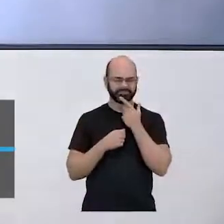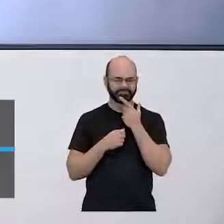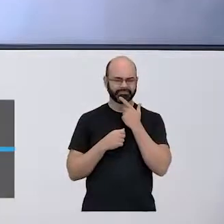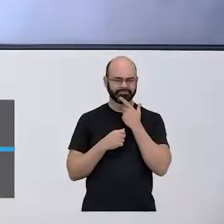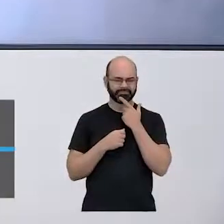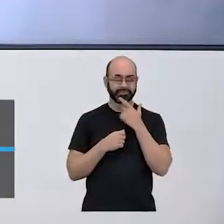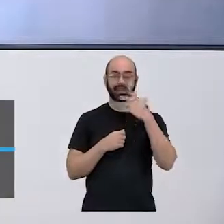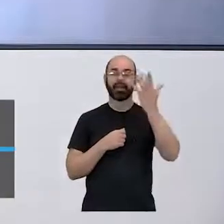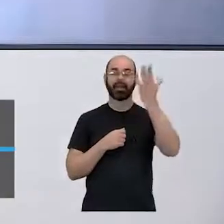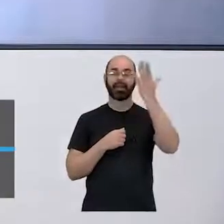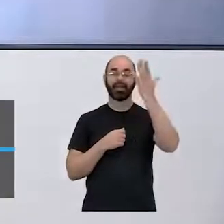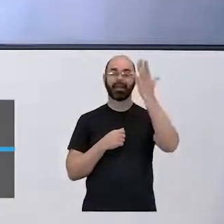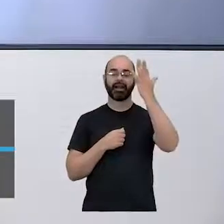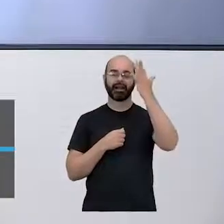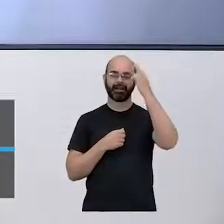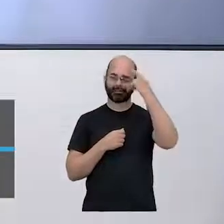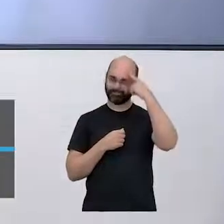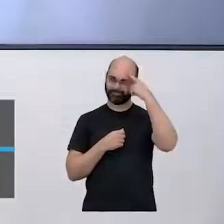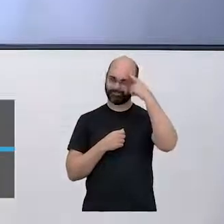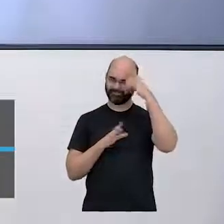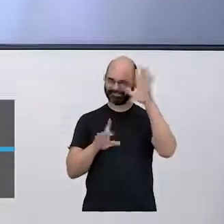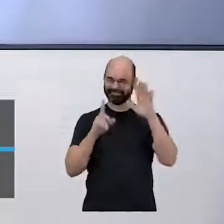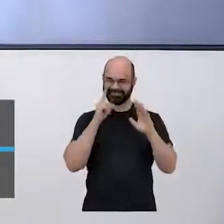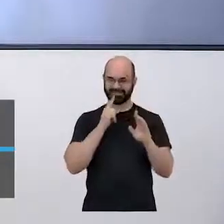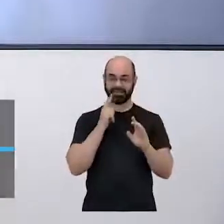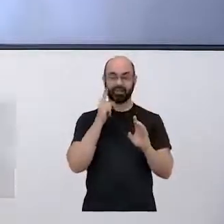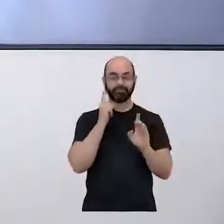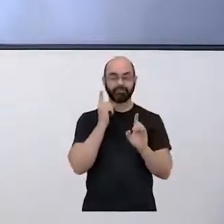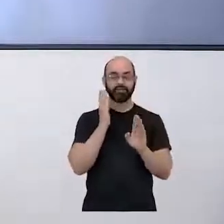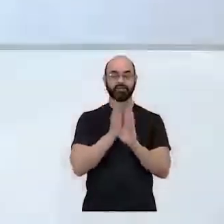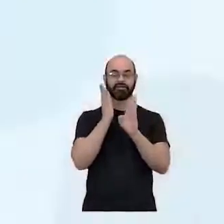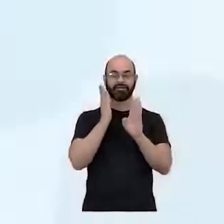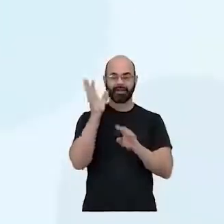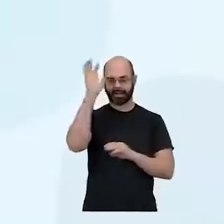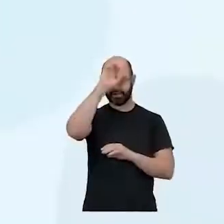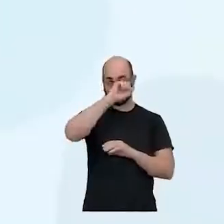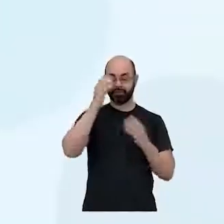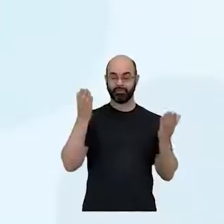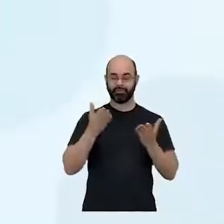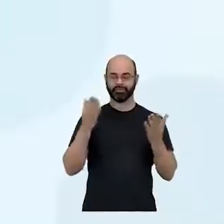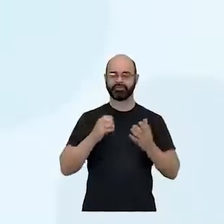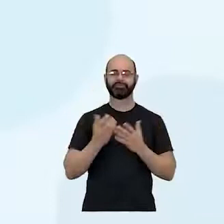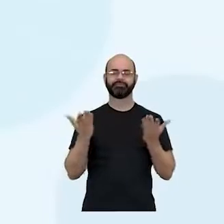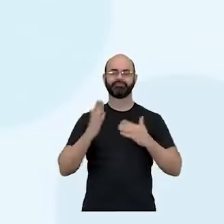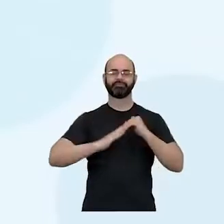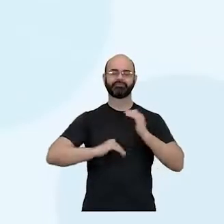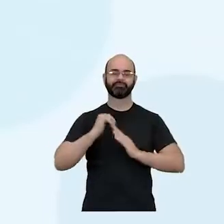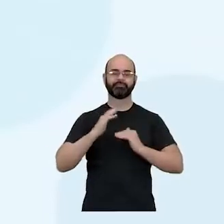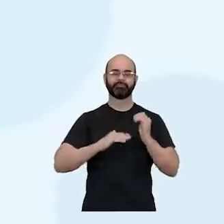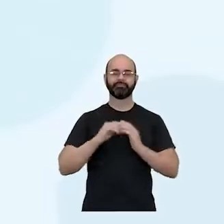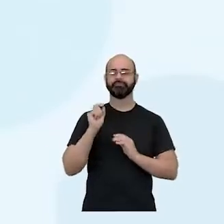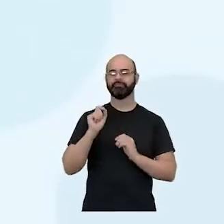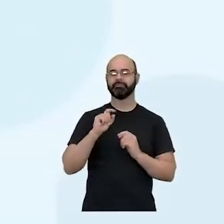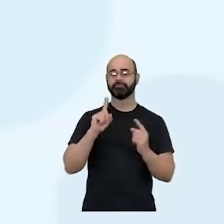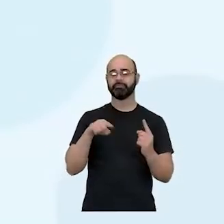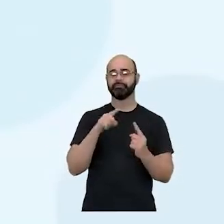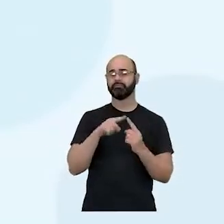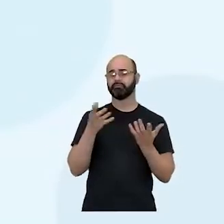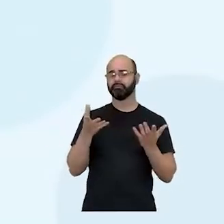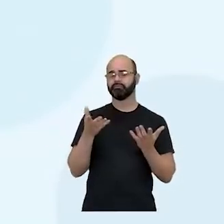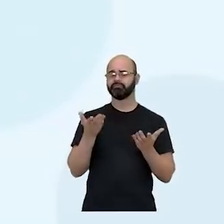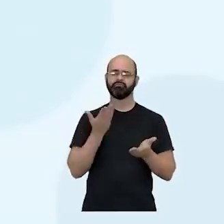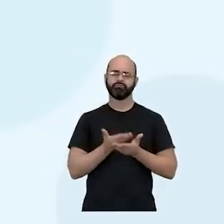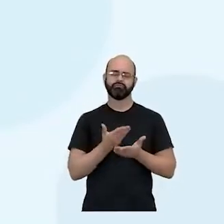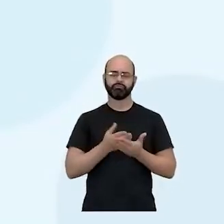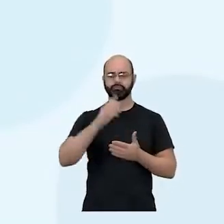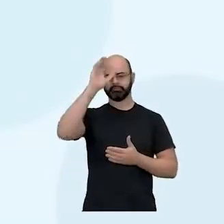Cidadania é... Você vai descobrir hoje. Qual que é a habilidade de hoje? O objetivo de hoje é simplesmente estudar